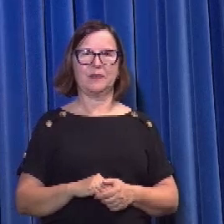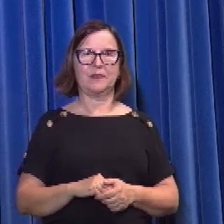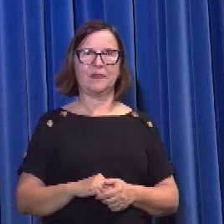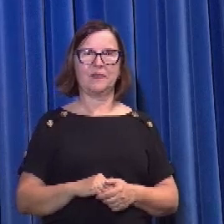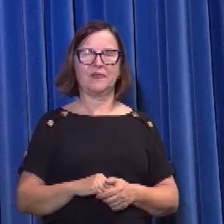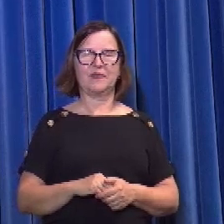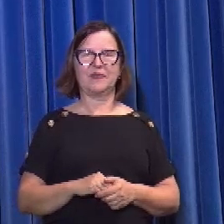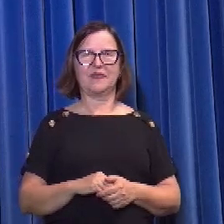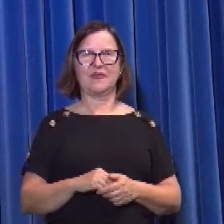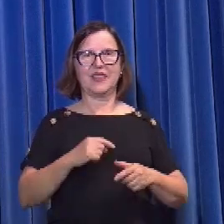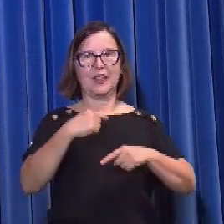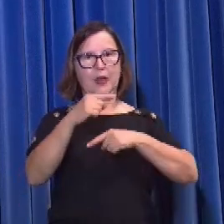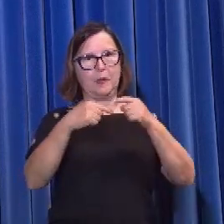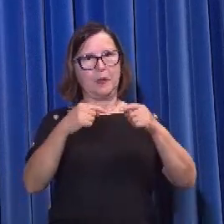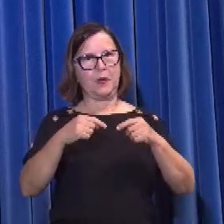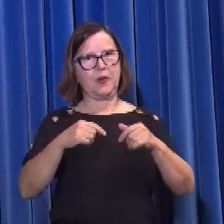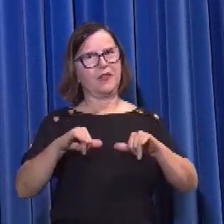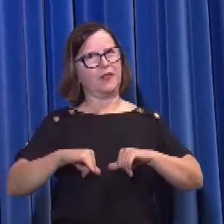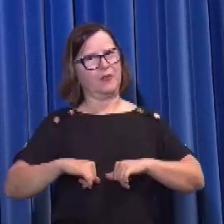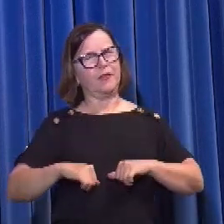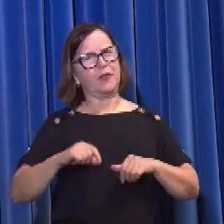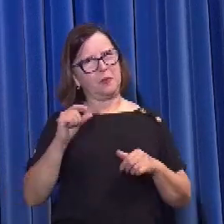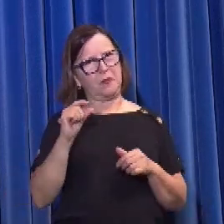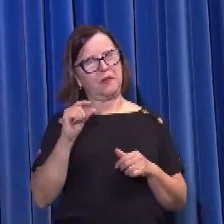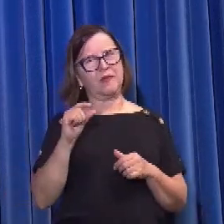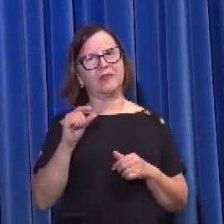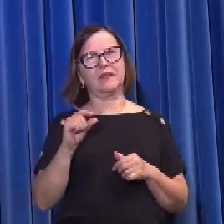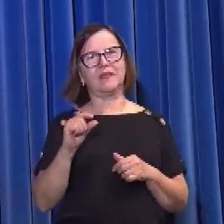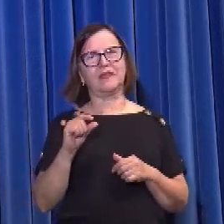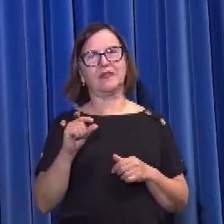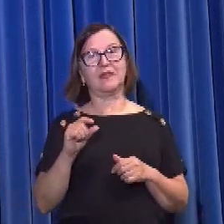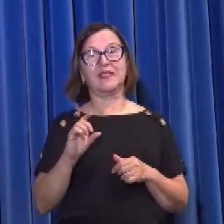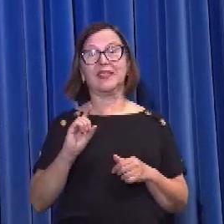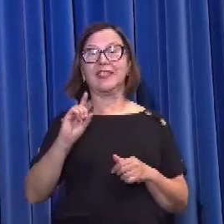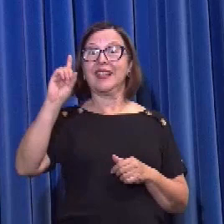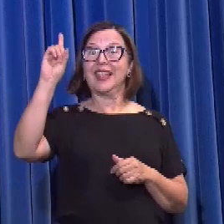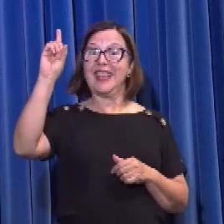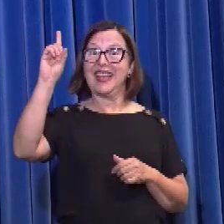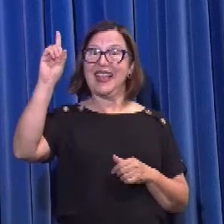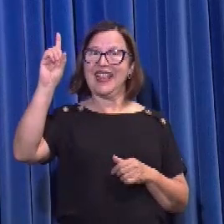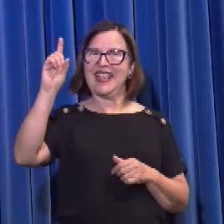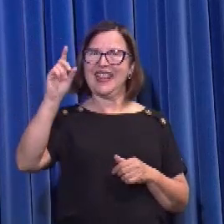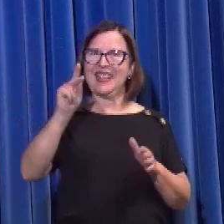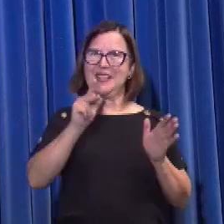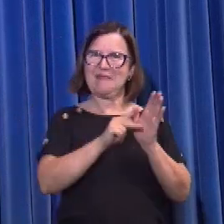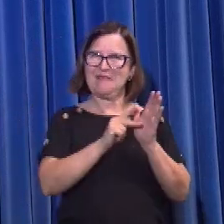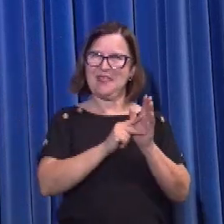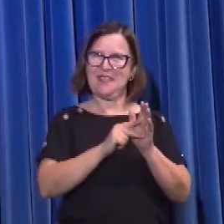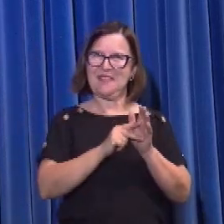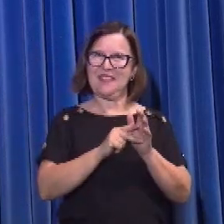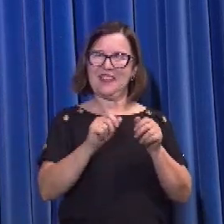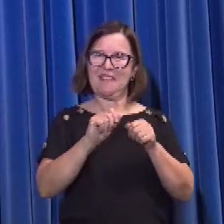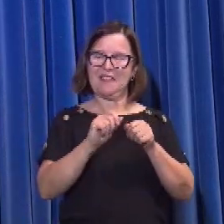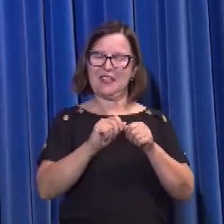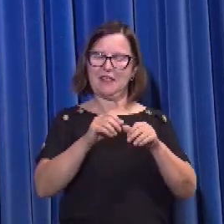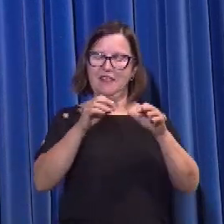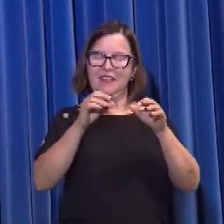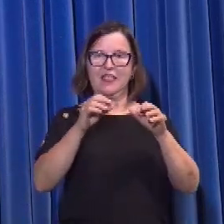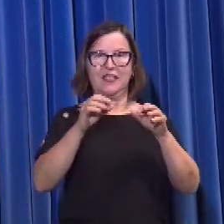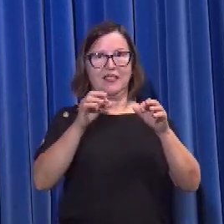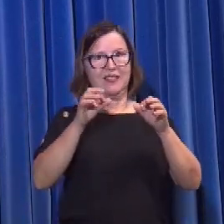Depois de ter sofrido por um pouco, ele mesmo há de aperfeiçoar,